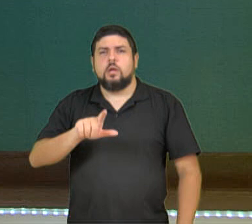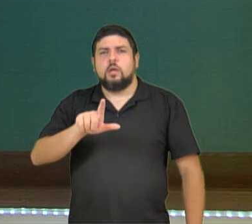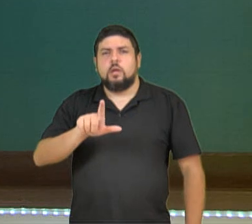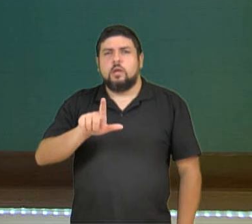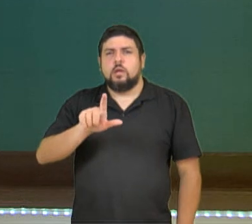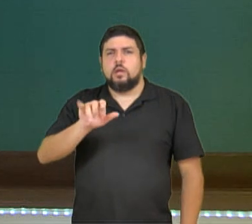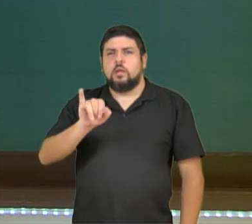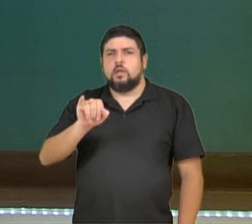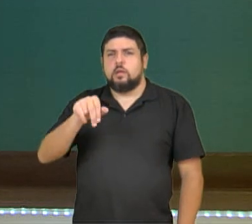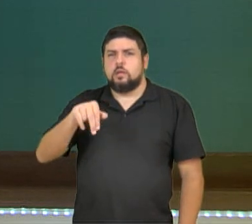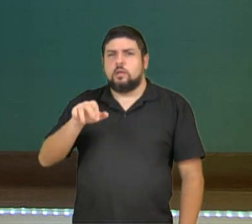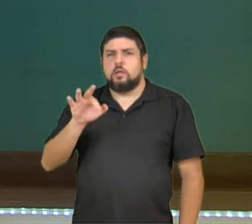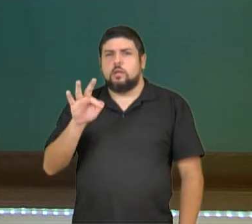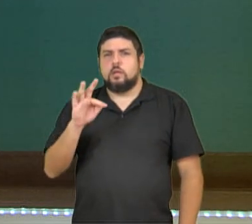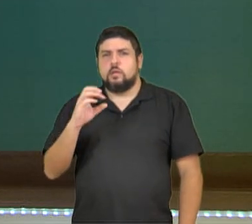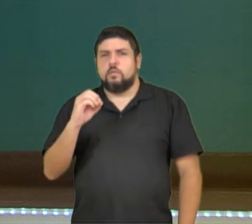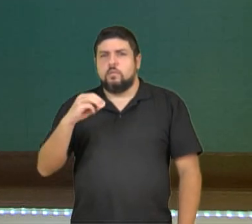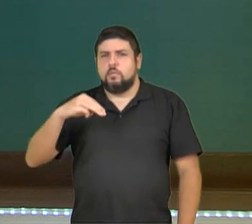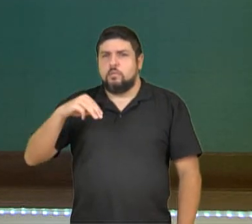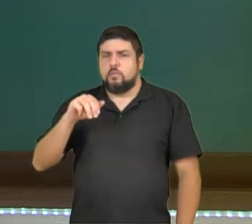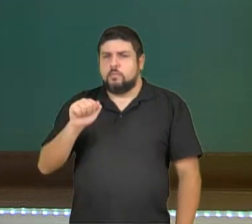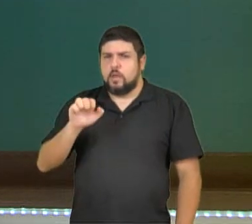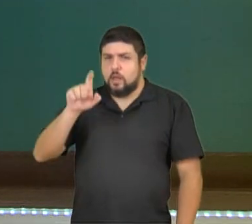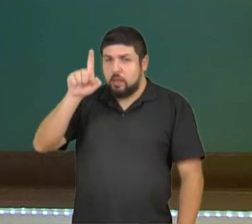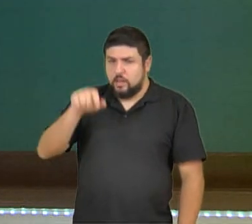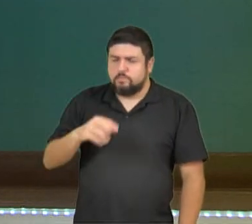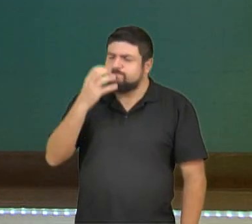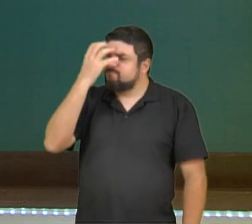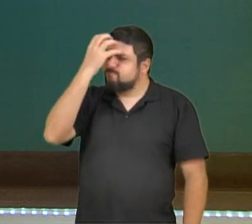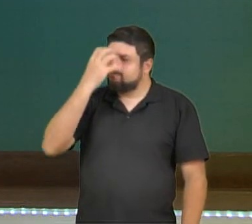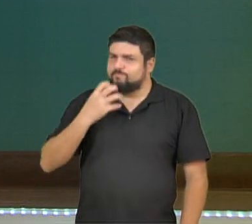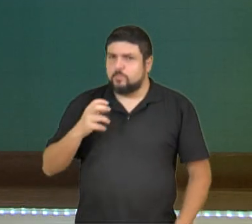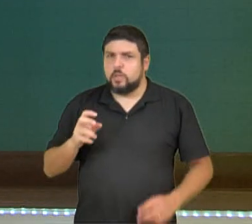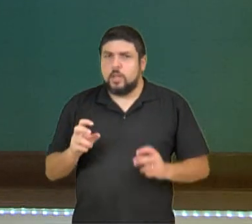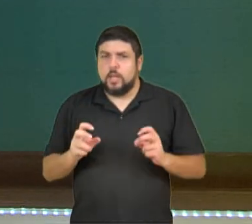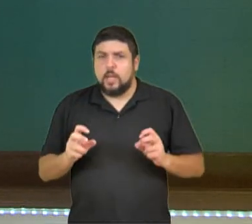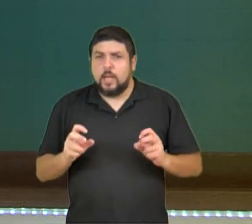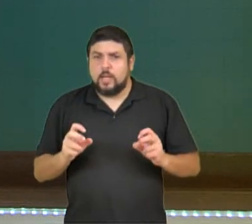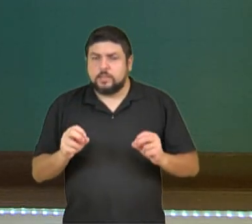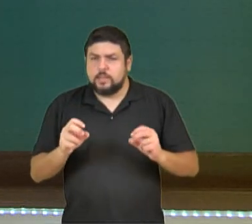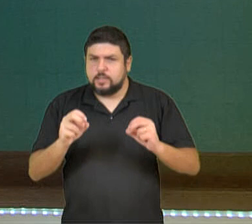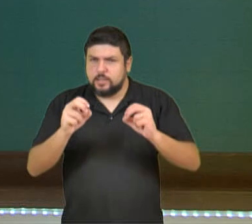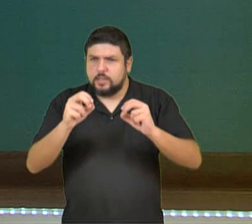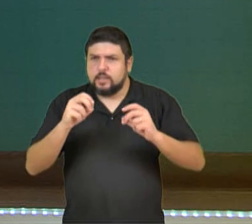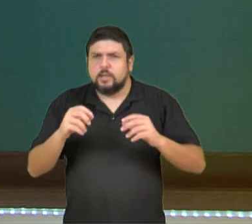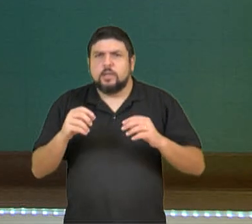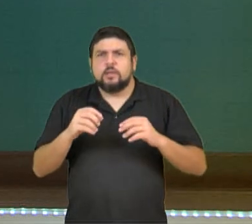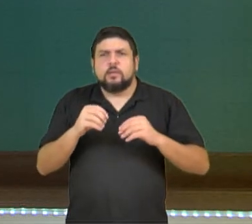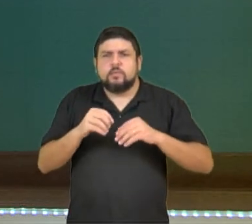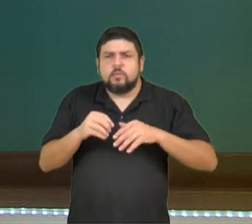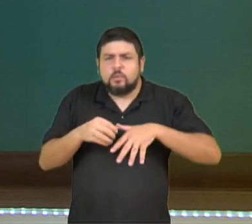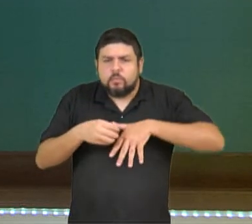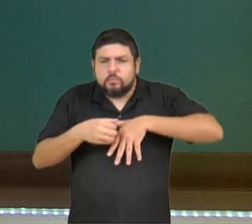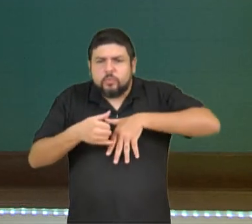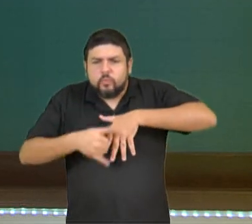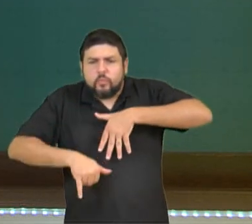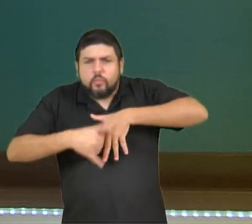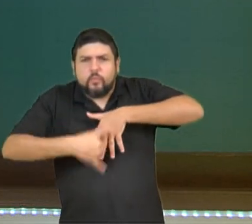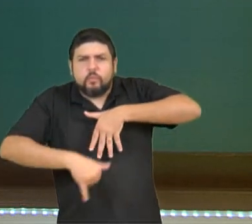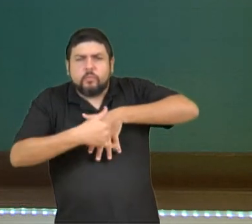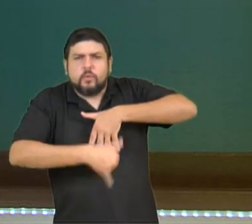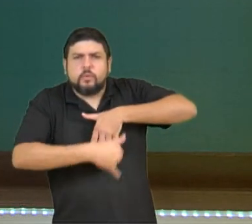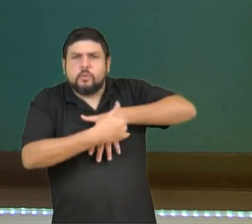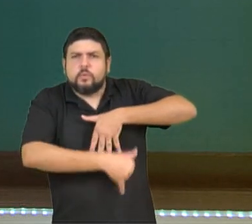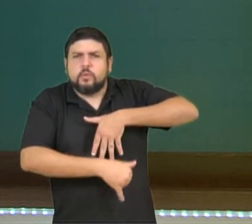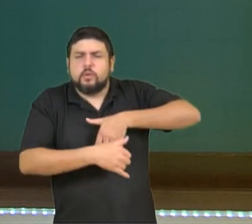doença bastante séria, que é um tipo de câncer nos linfonodos, nos gânglios linfáticos, tá? O que